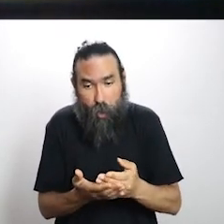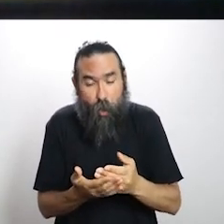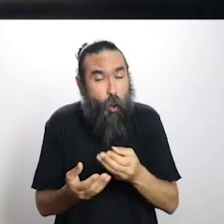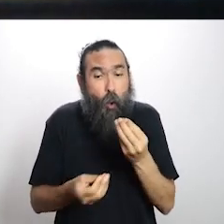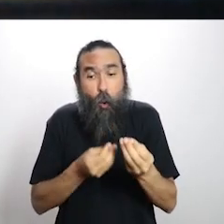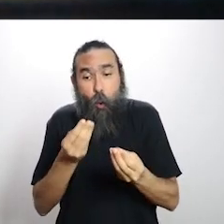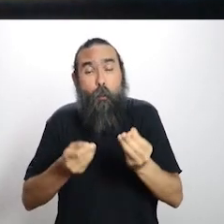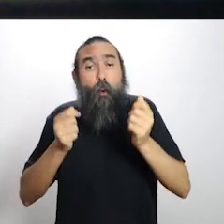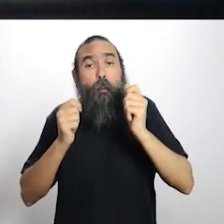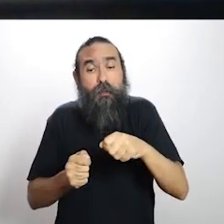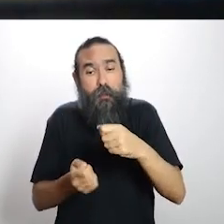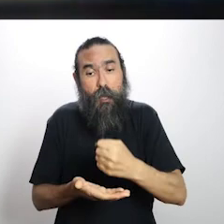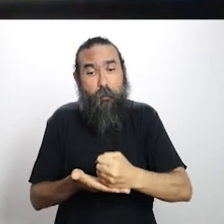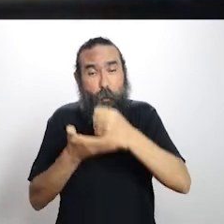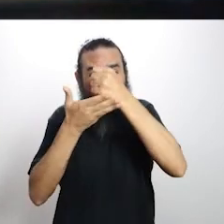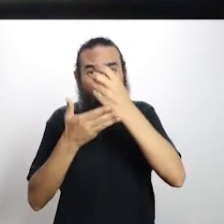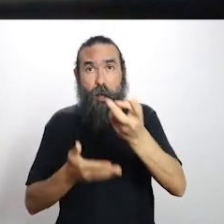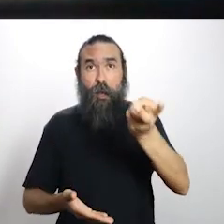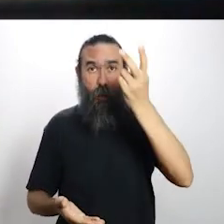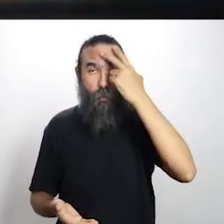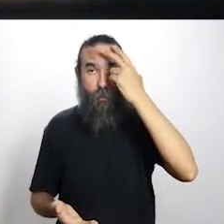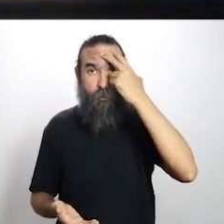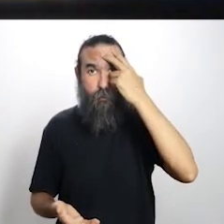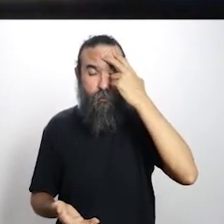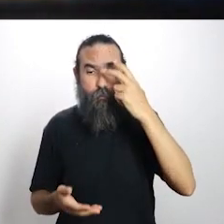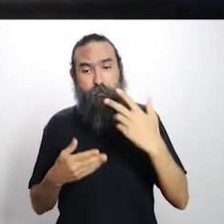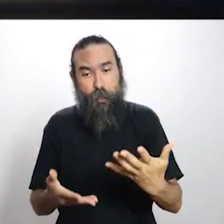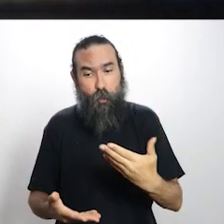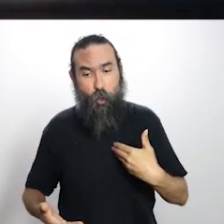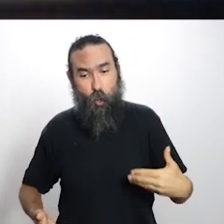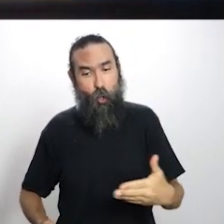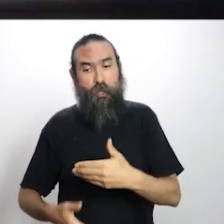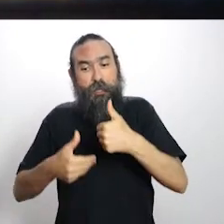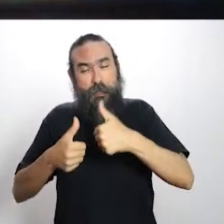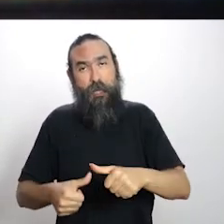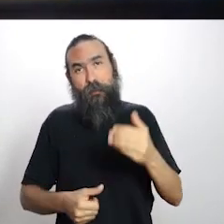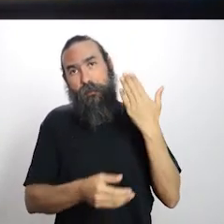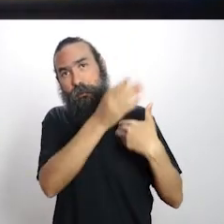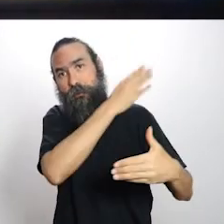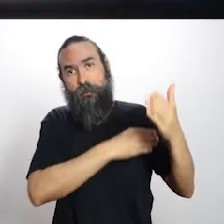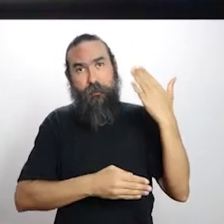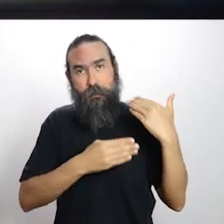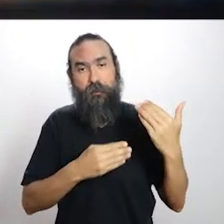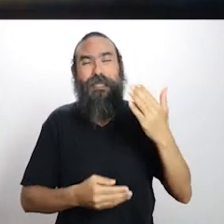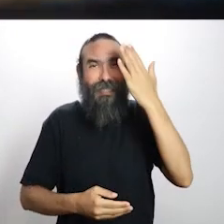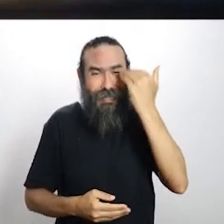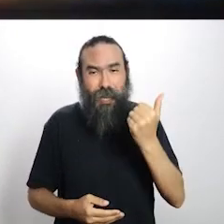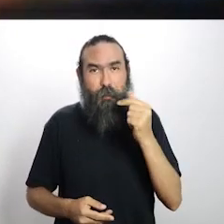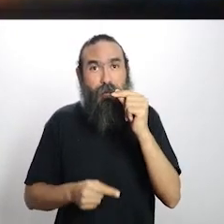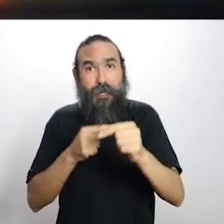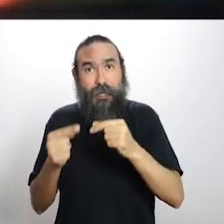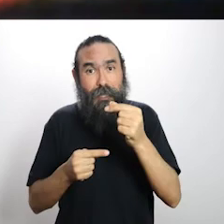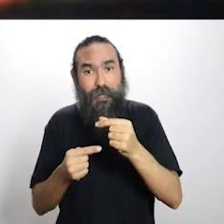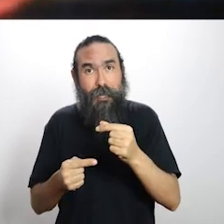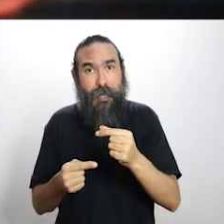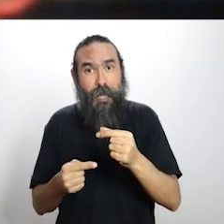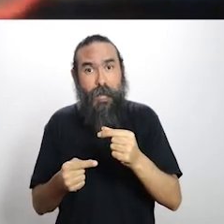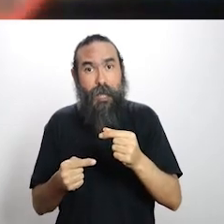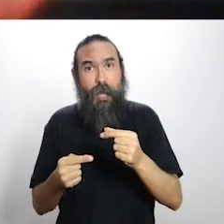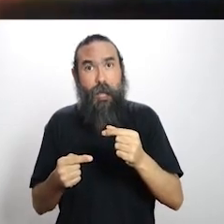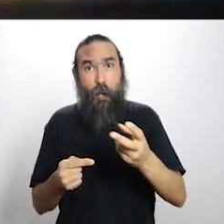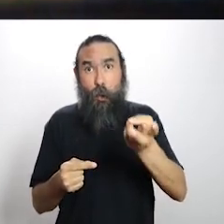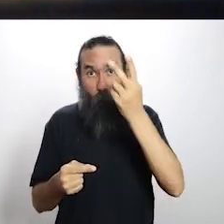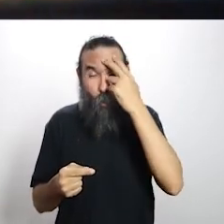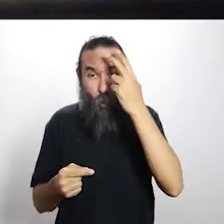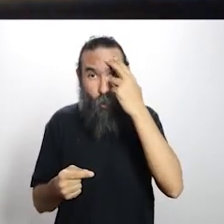ao setor cultural. Nós já vínhamos de um histórico que já sabíamos que o setor cultural, que o Ministério,